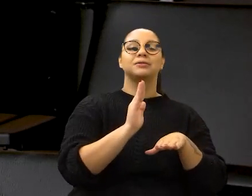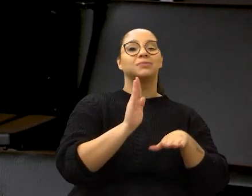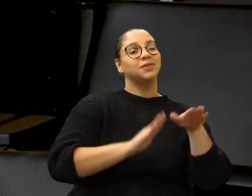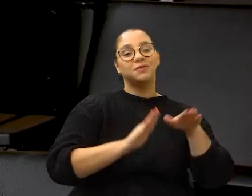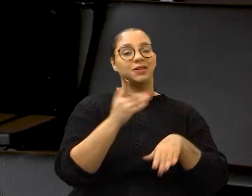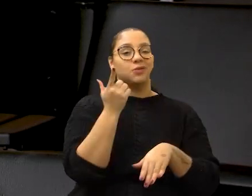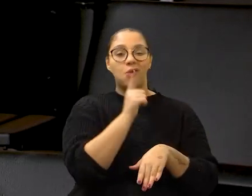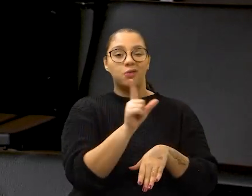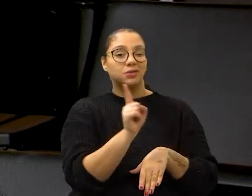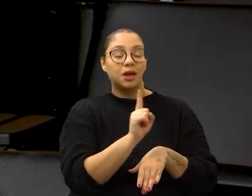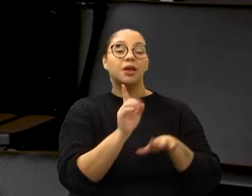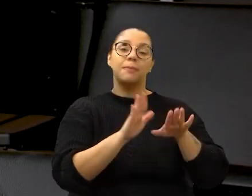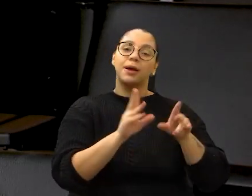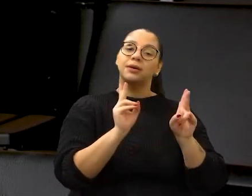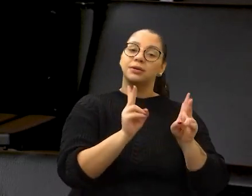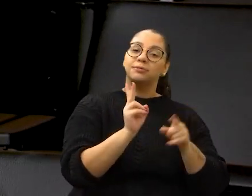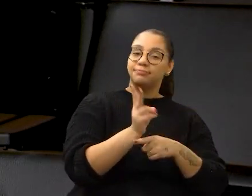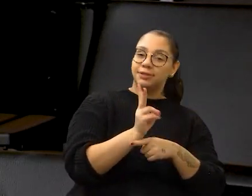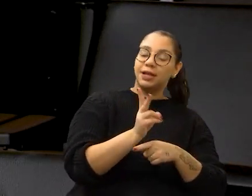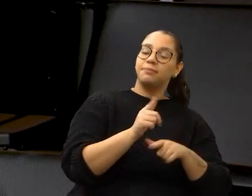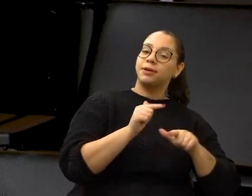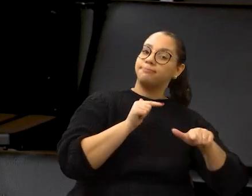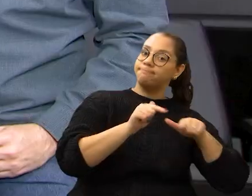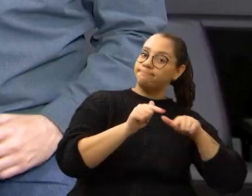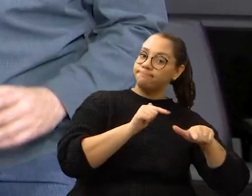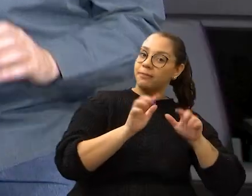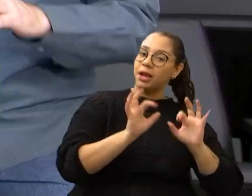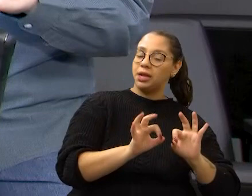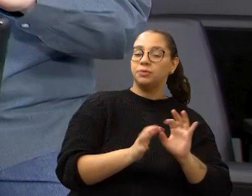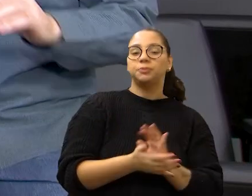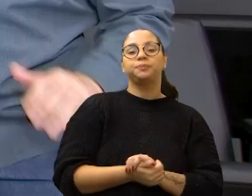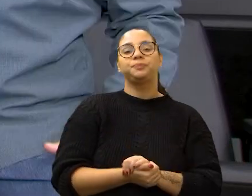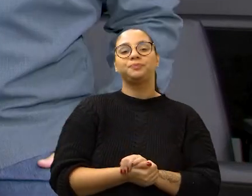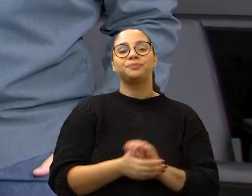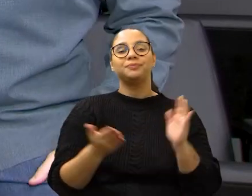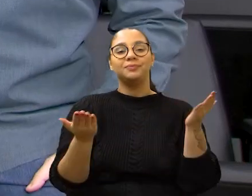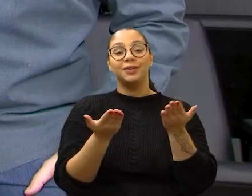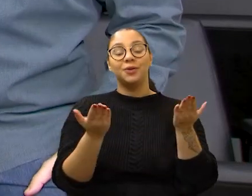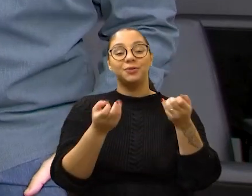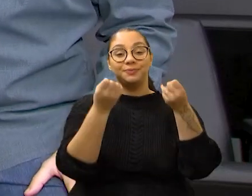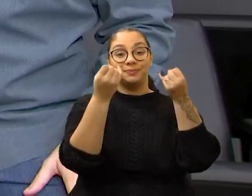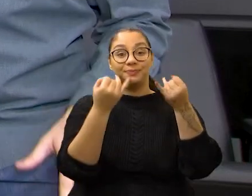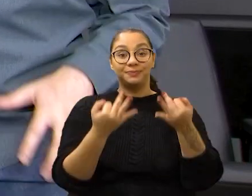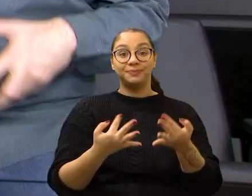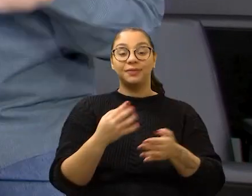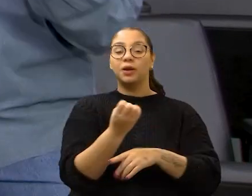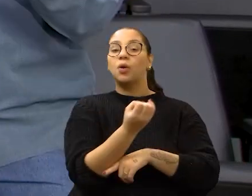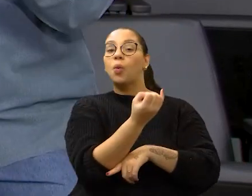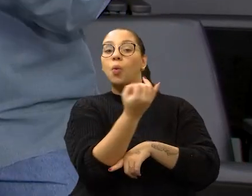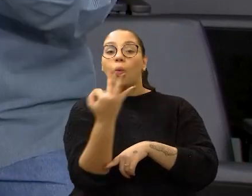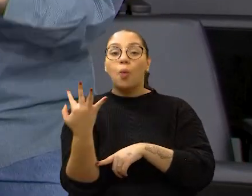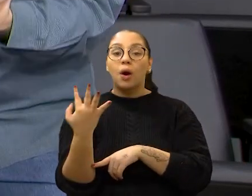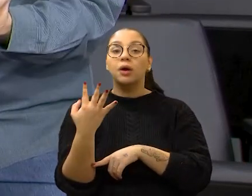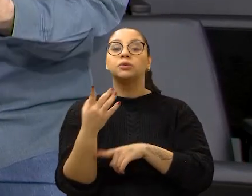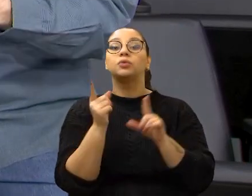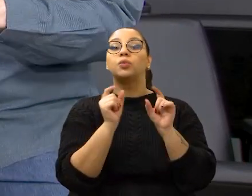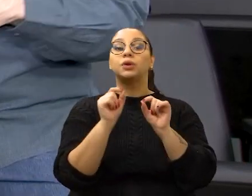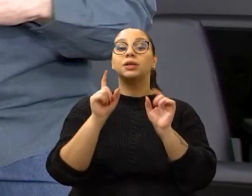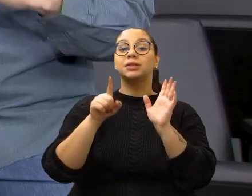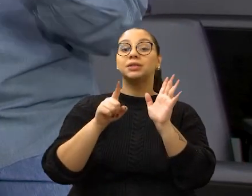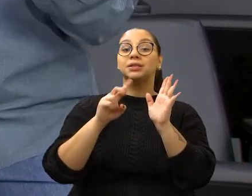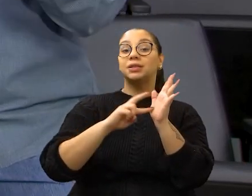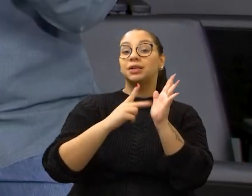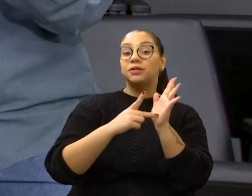gente consegue, mas a gente tem trabalhado bastante. A gente vai falar bastante, então, sobre estes números, sobre o que é um requerimento